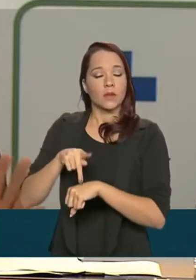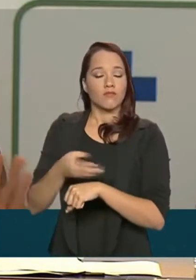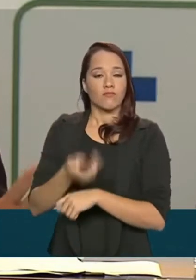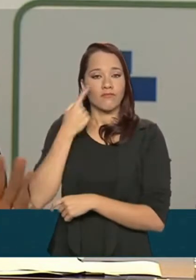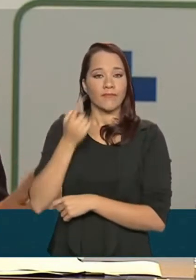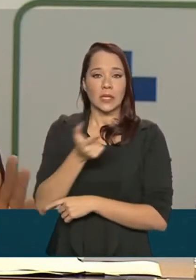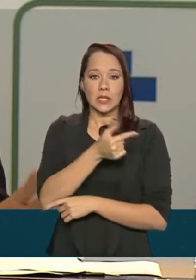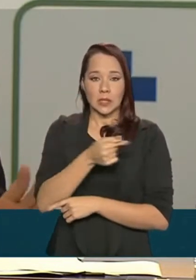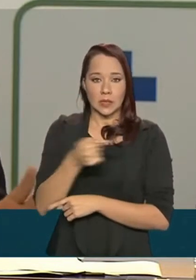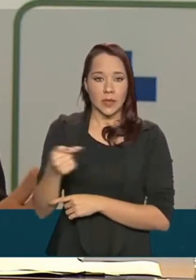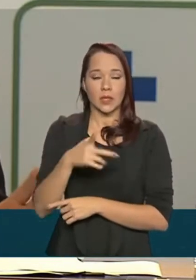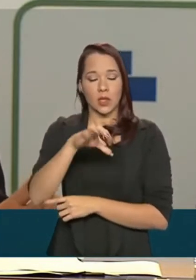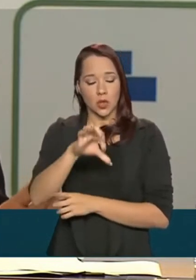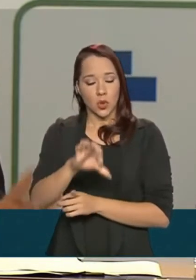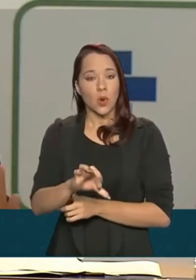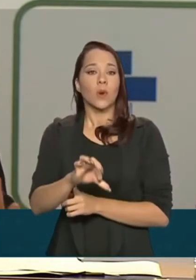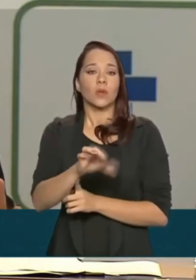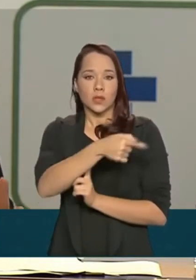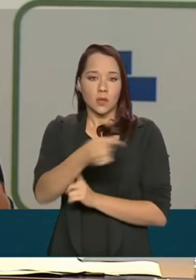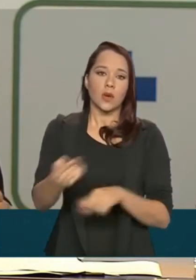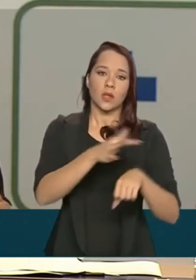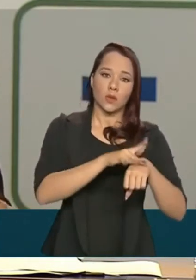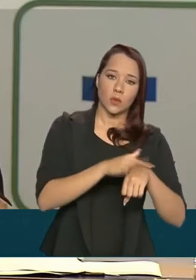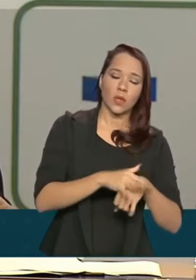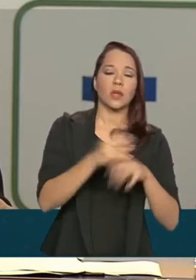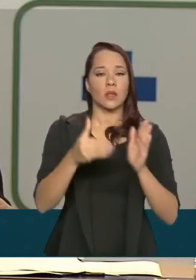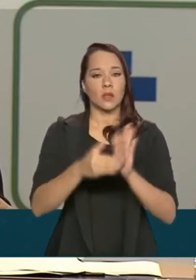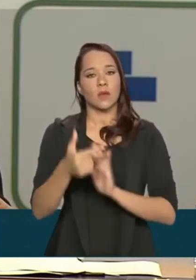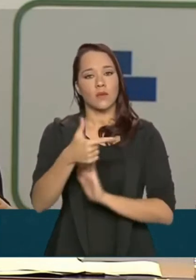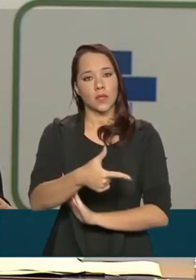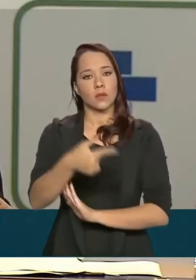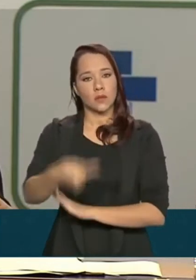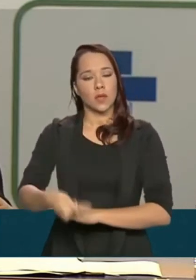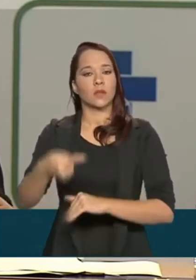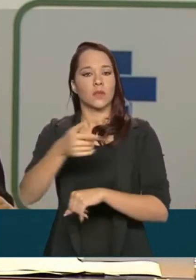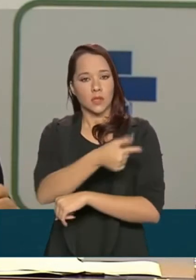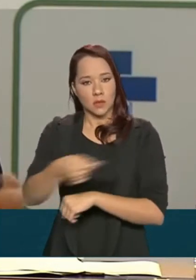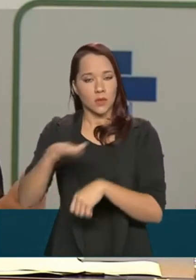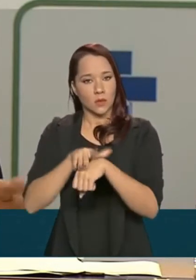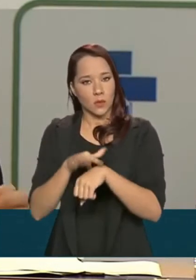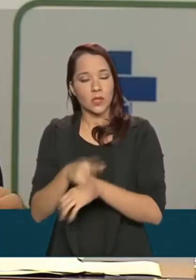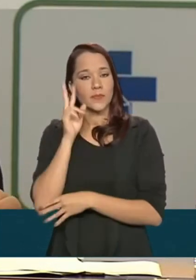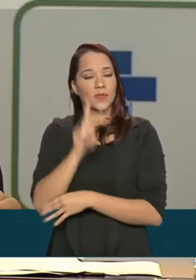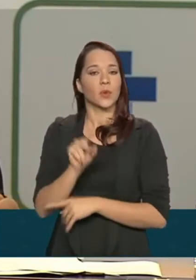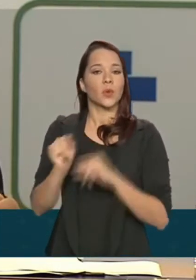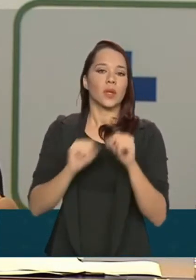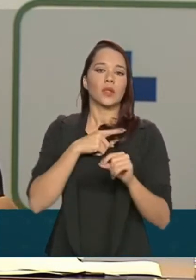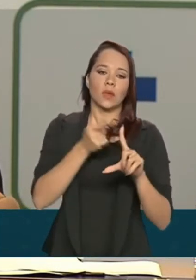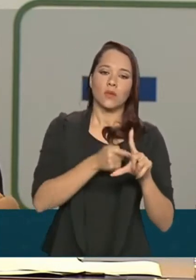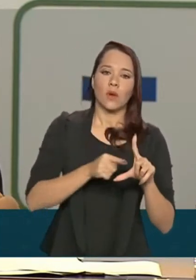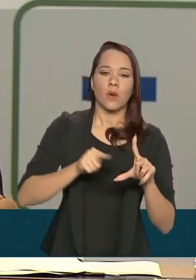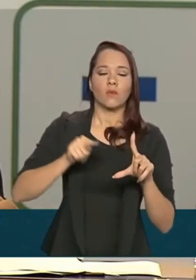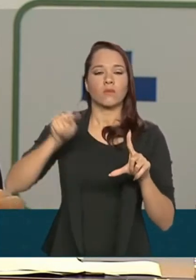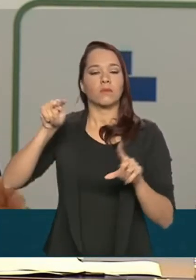da 9ª semana epidemiológica até a 27ª semana epidemiológica, a gente viu que teve um aumento